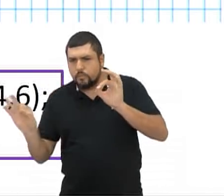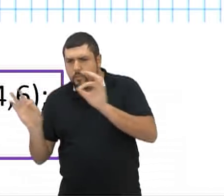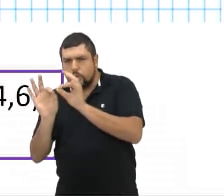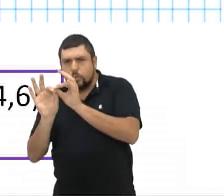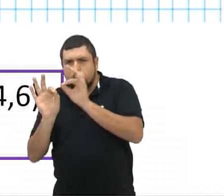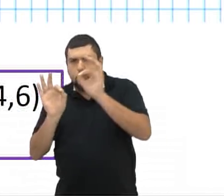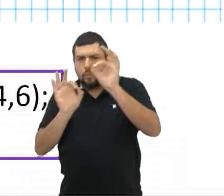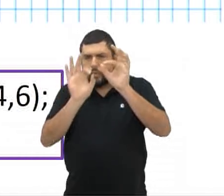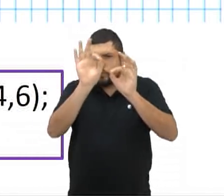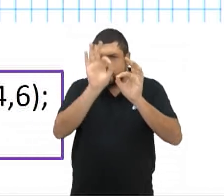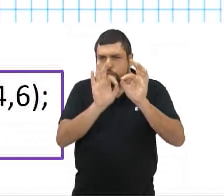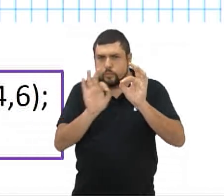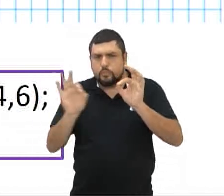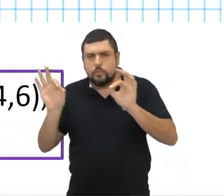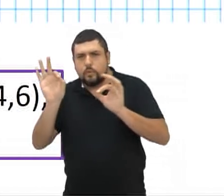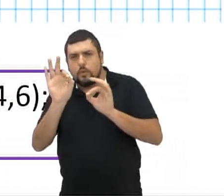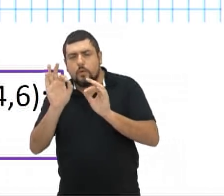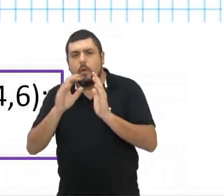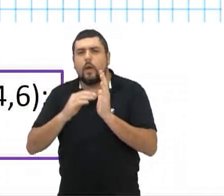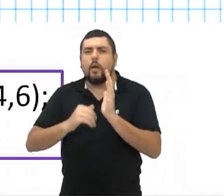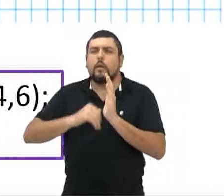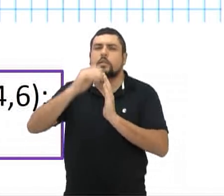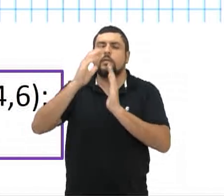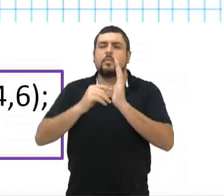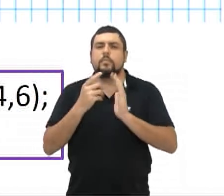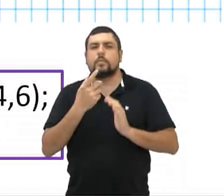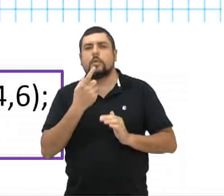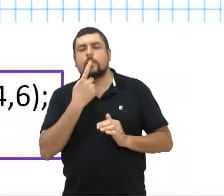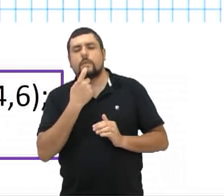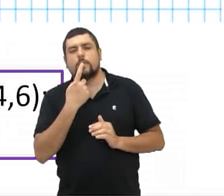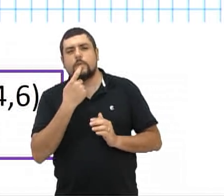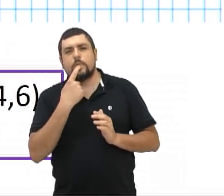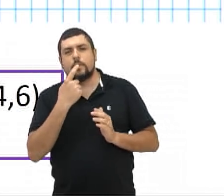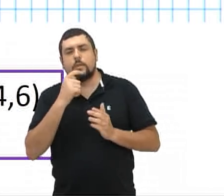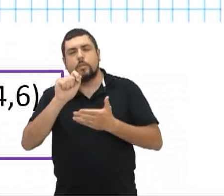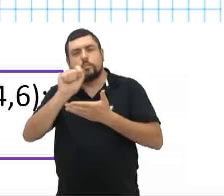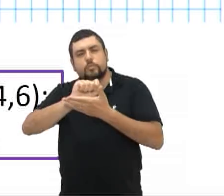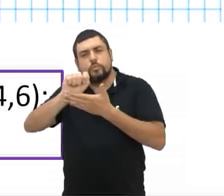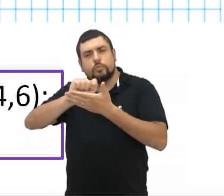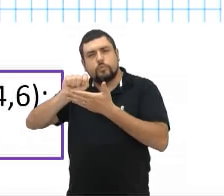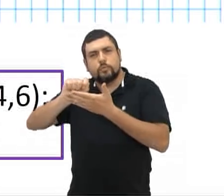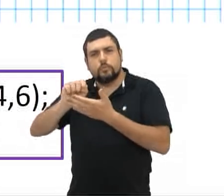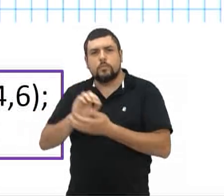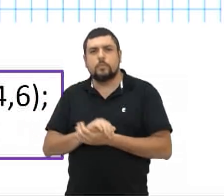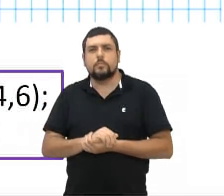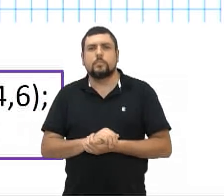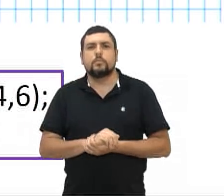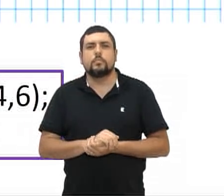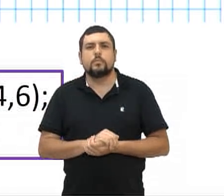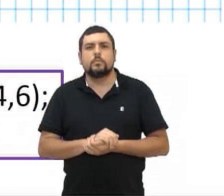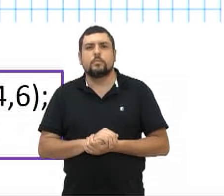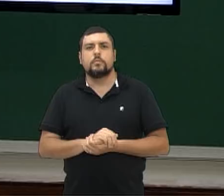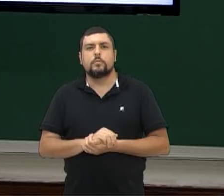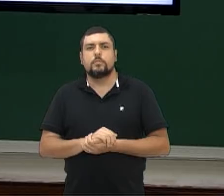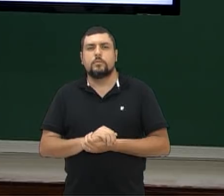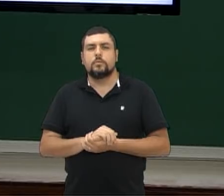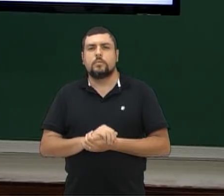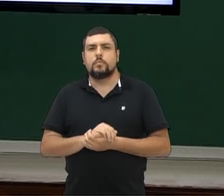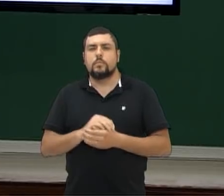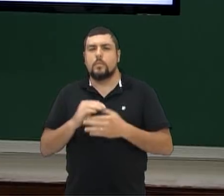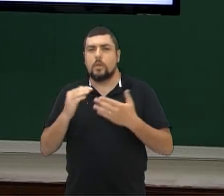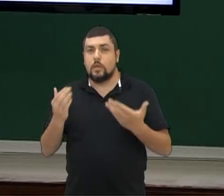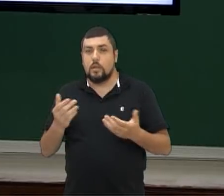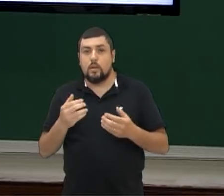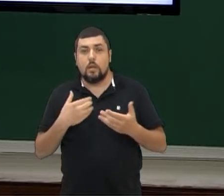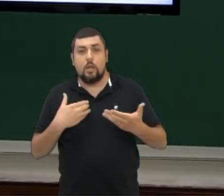essa figura que ela passou e faça a sua divisão pelo número inteiro 2. As coordenadas